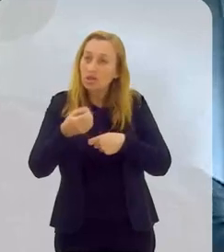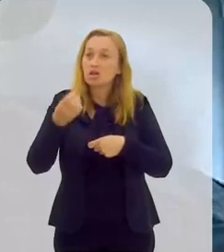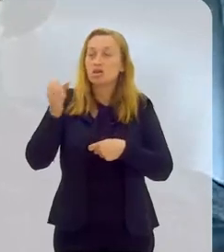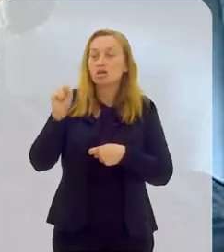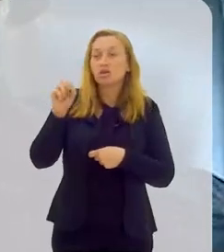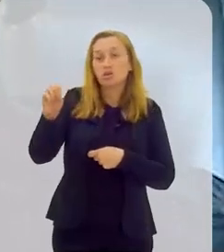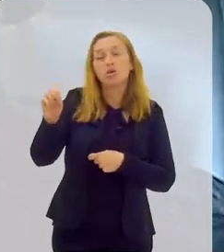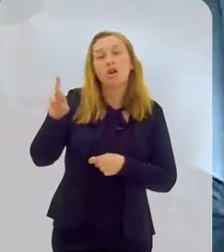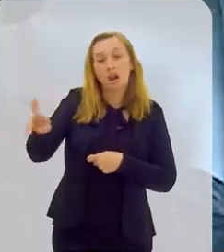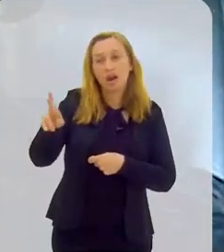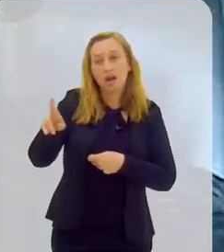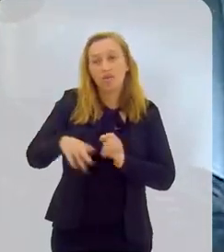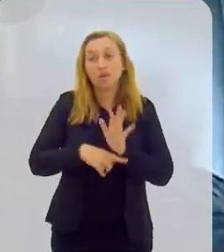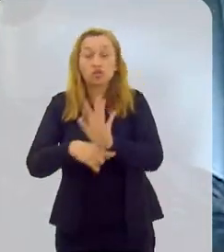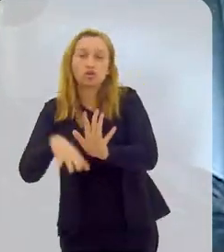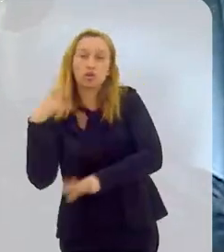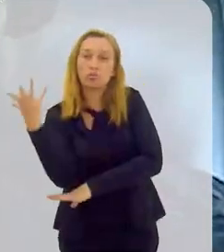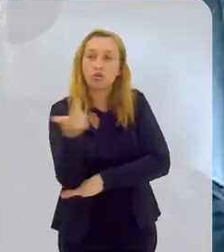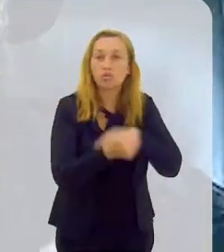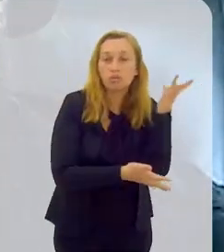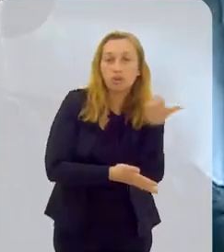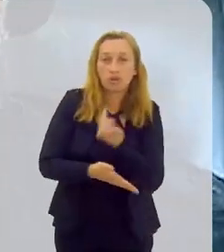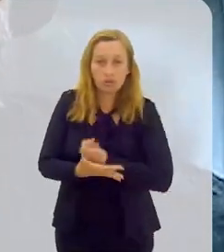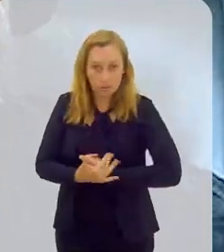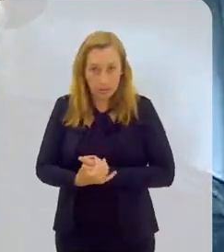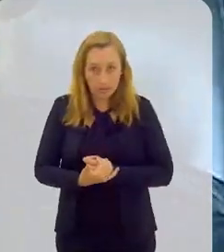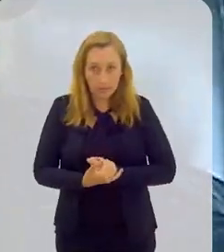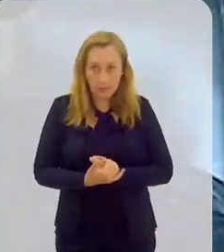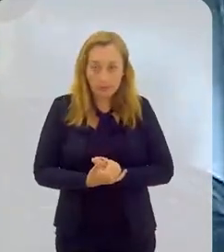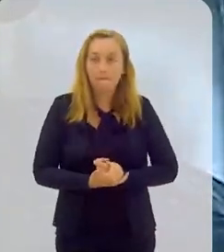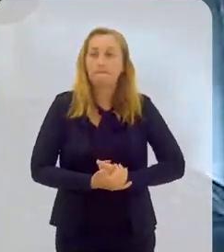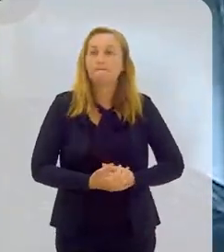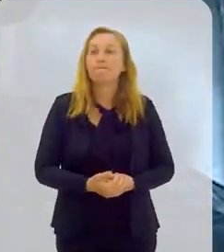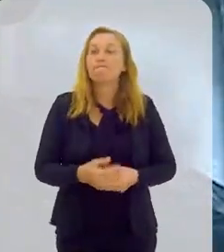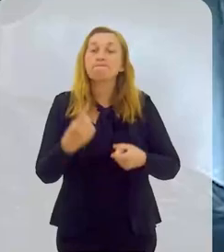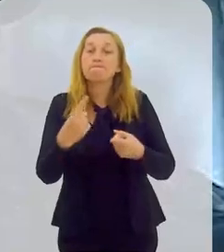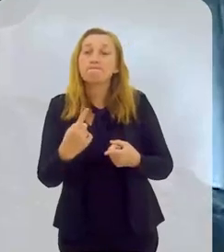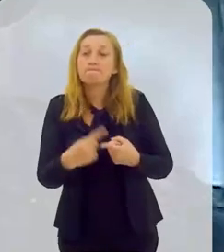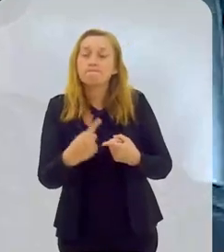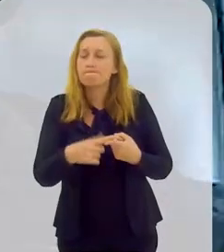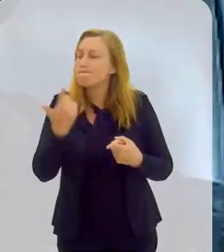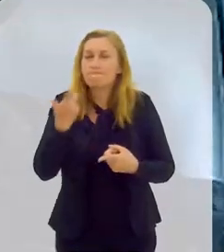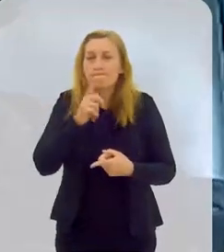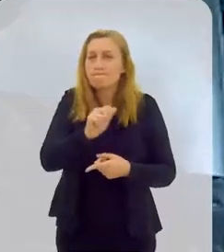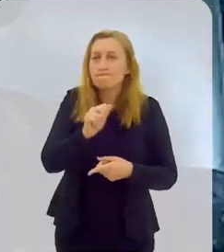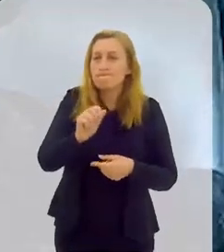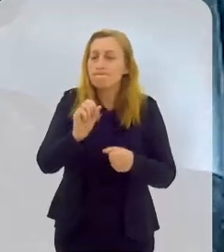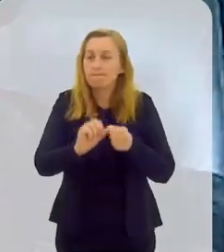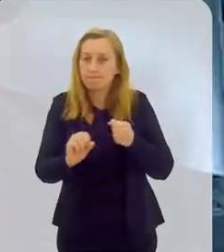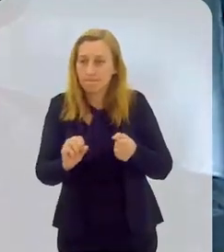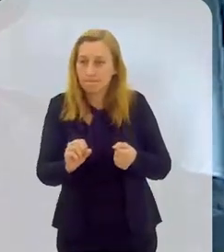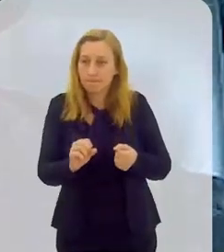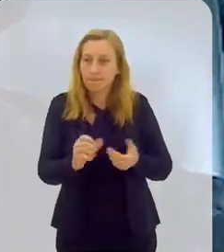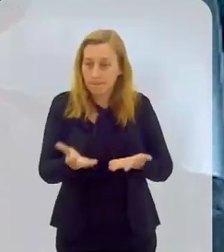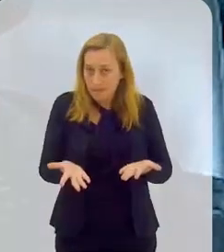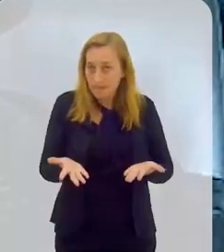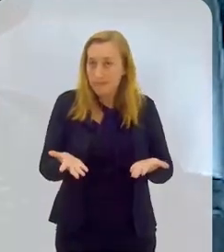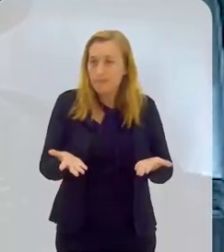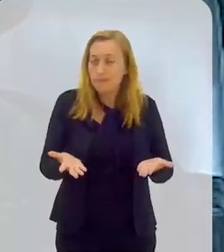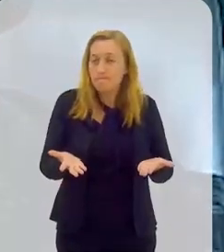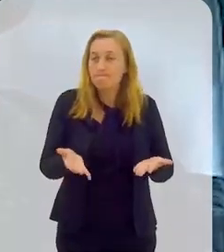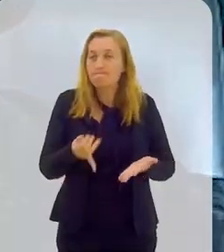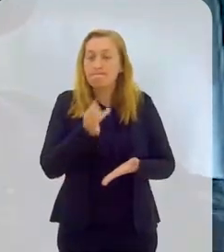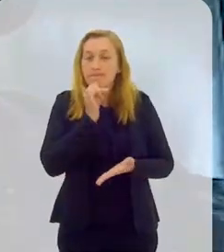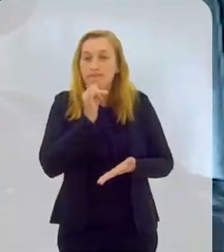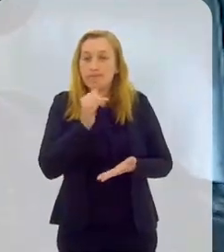com proteção do meio ambiente. Por que que a gente, ou ecologicamente correta, por que que a gente não consegue fazer a cidade de campo, por